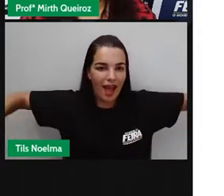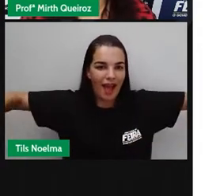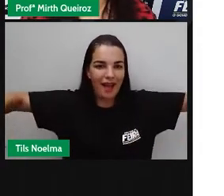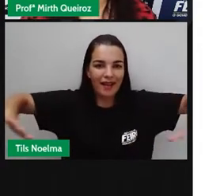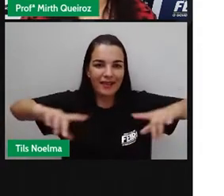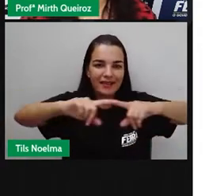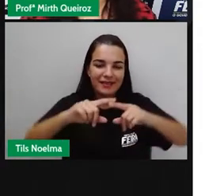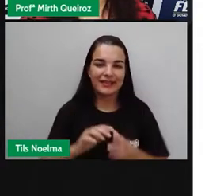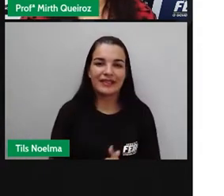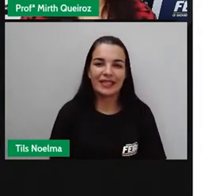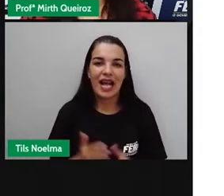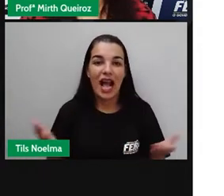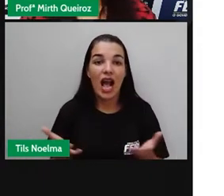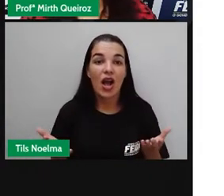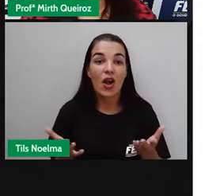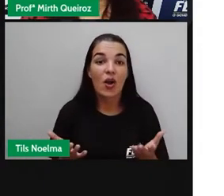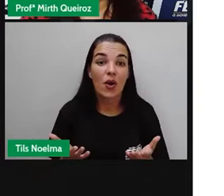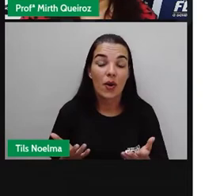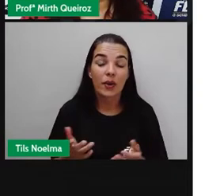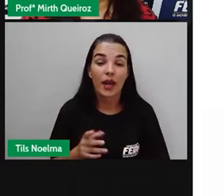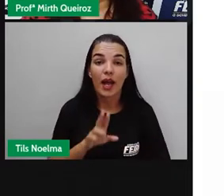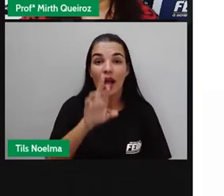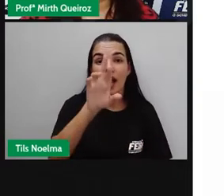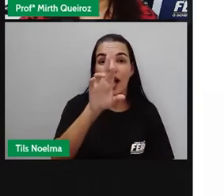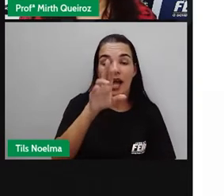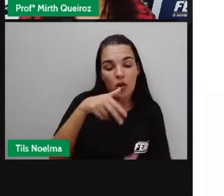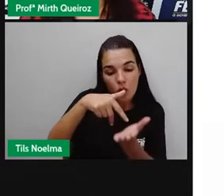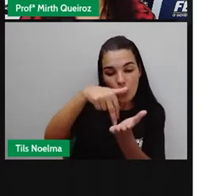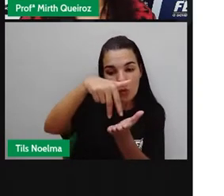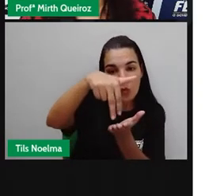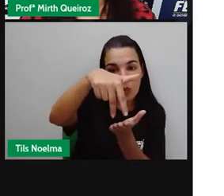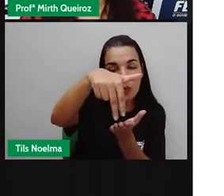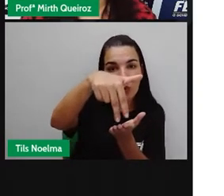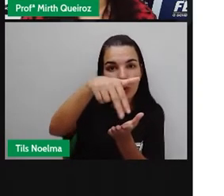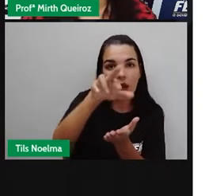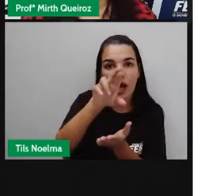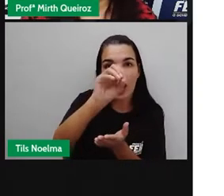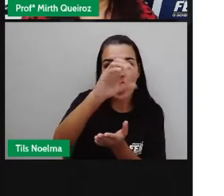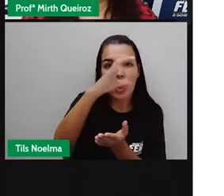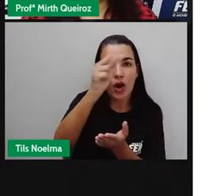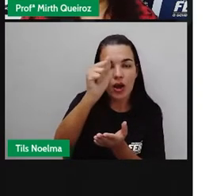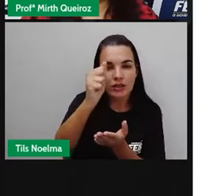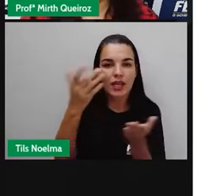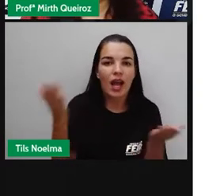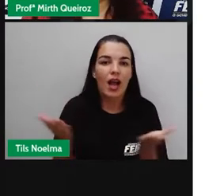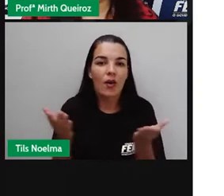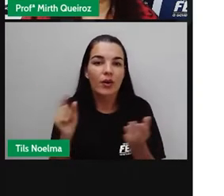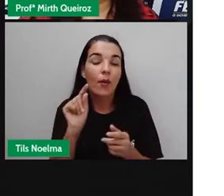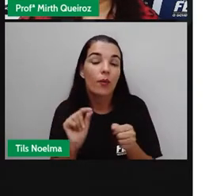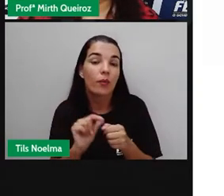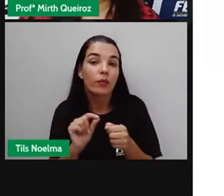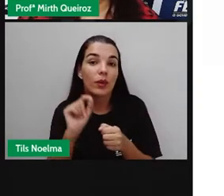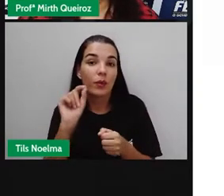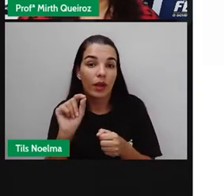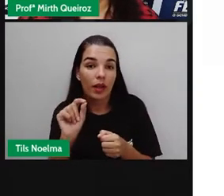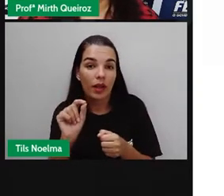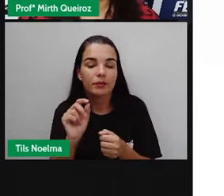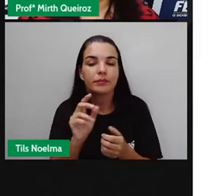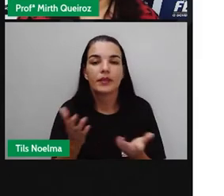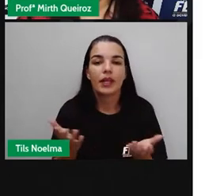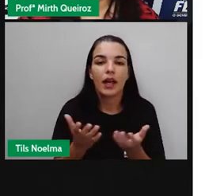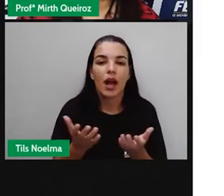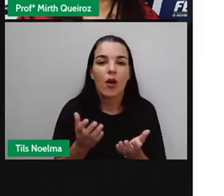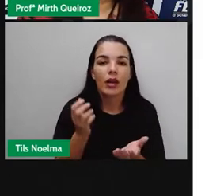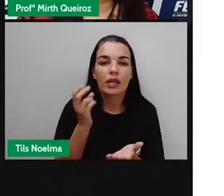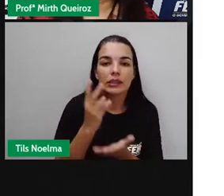da roça é o mesmo que o caminho de festa, né? Um anda primeiro, o caminho de festa é um do lado do outro,